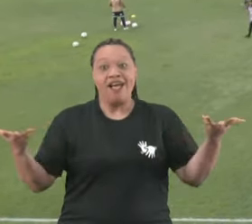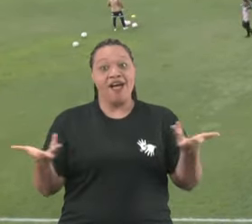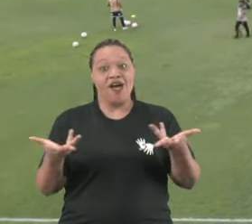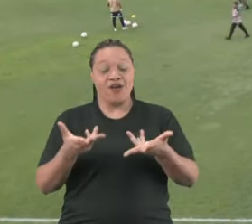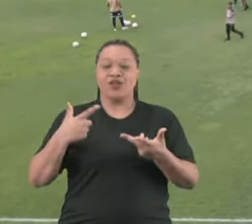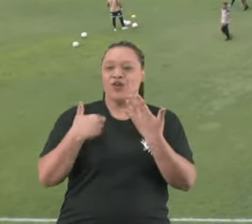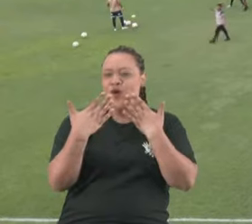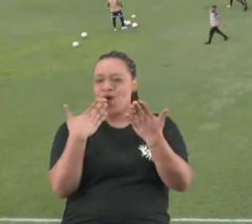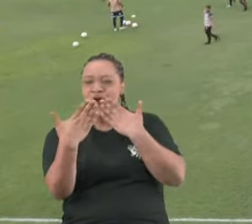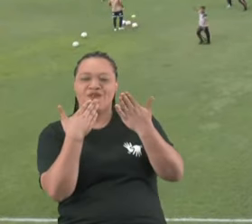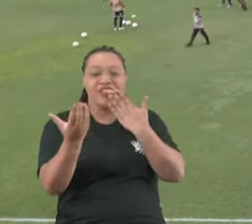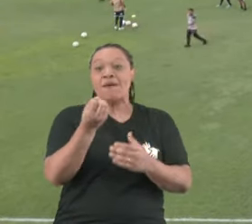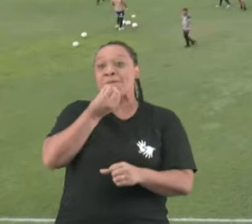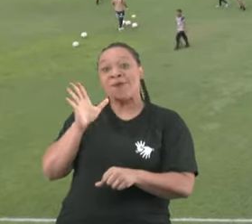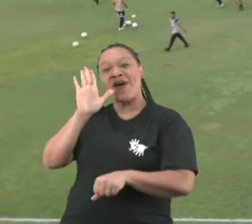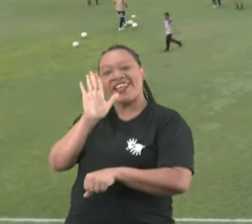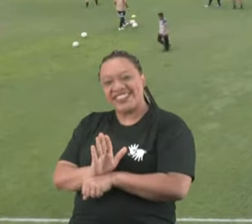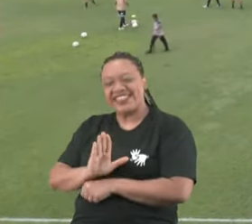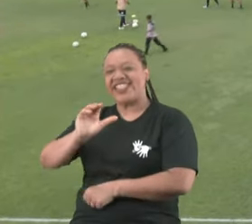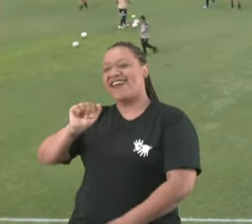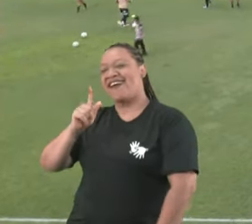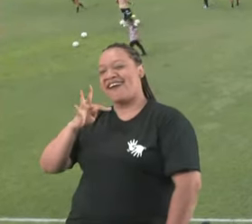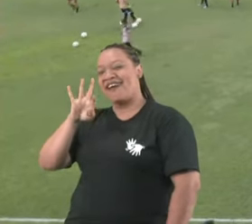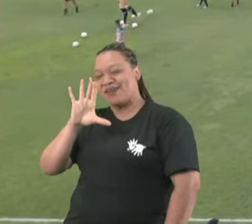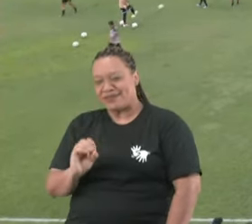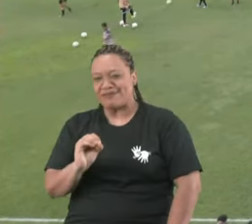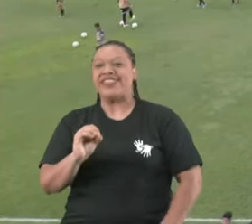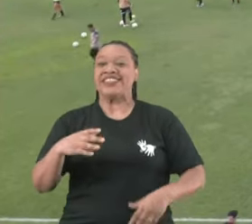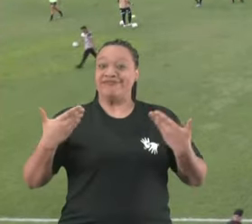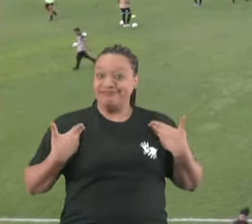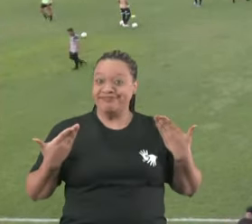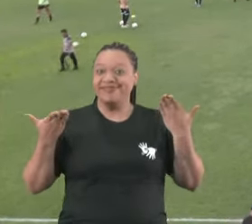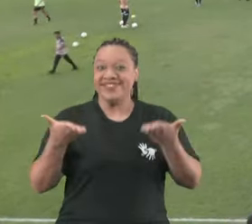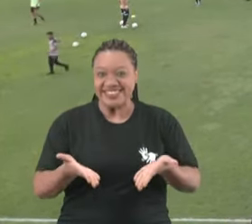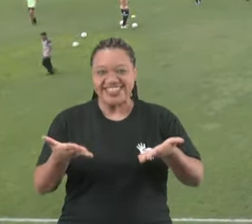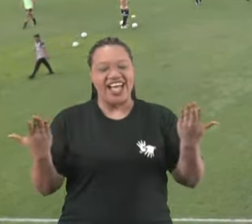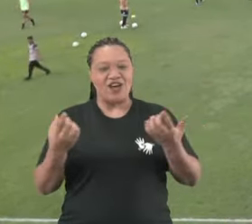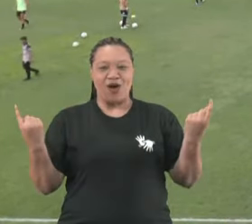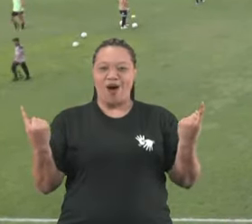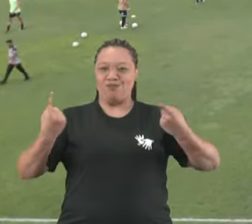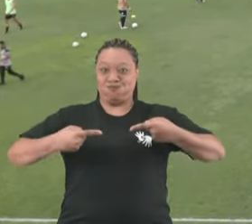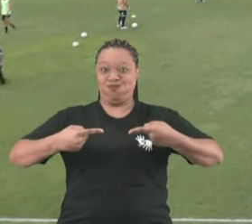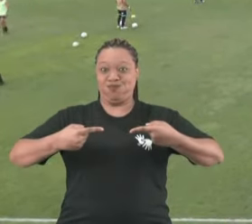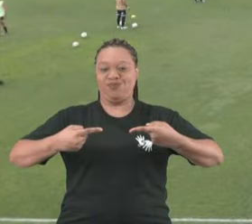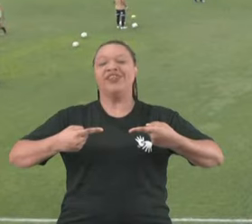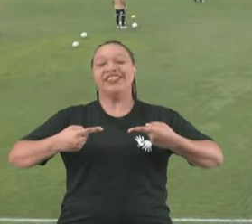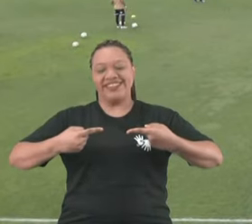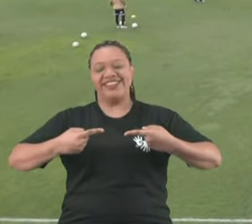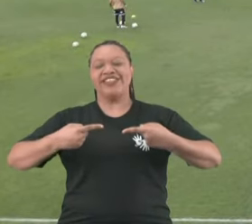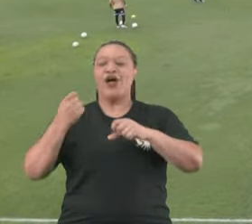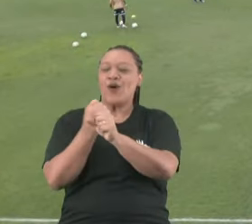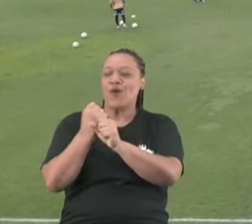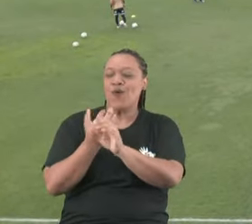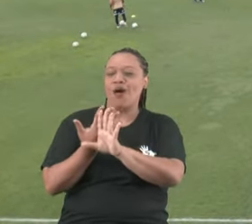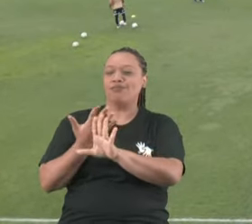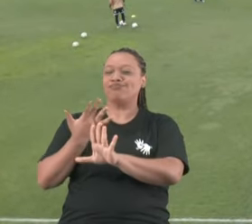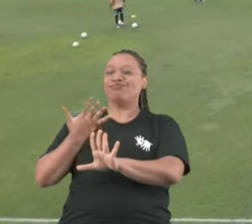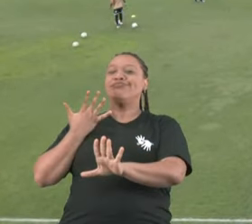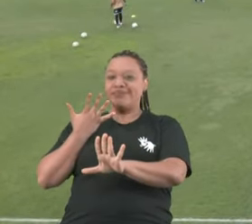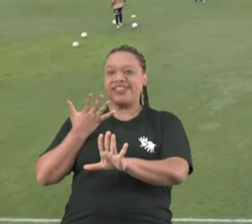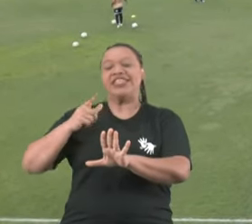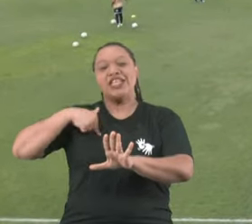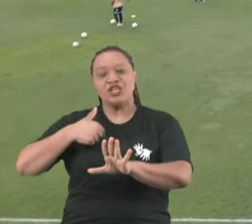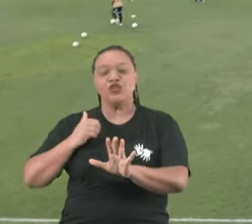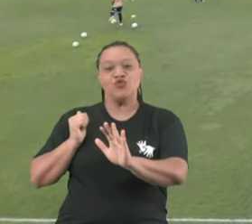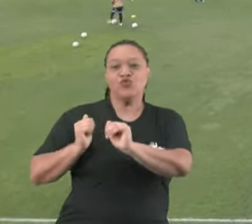com a gente. Boa tarde, Alberto. Chegamos, enfim, à grande decisão. Nos últimos anos, foi exatamente